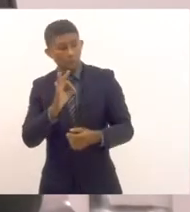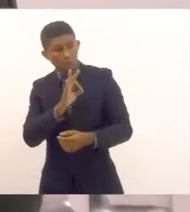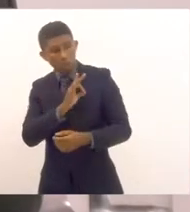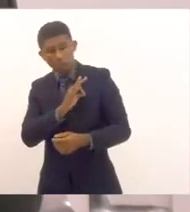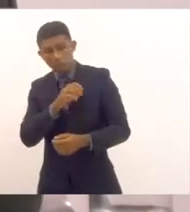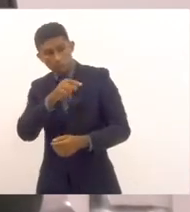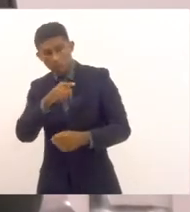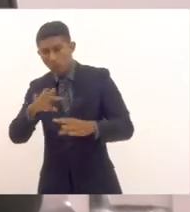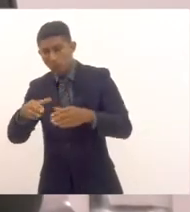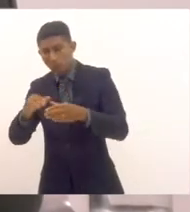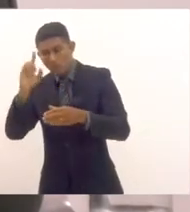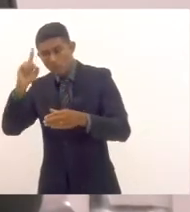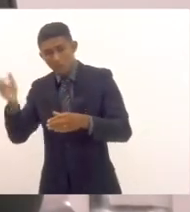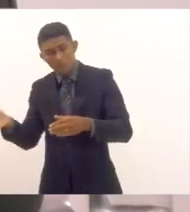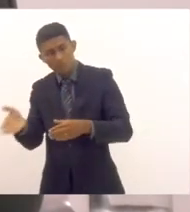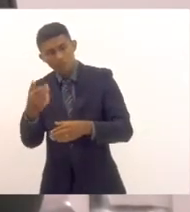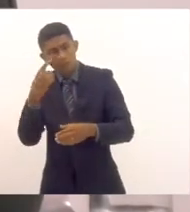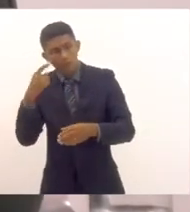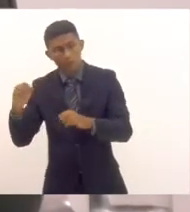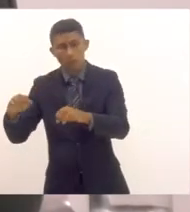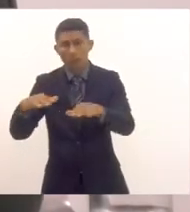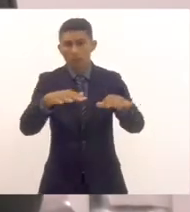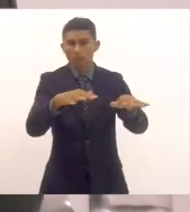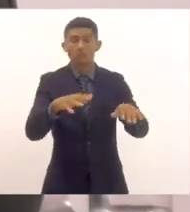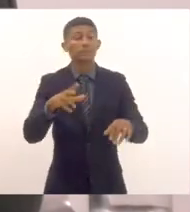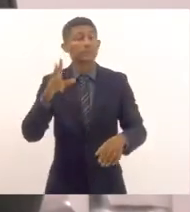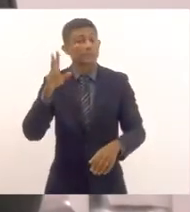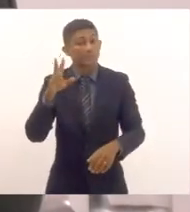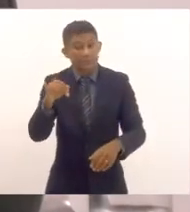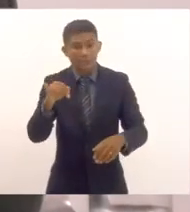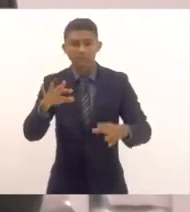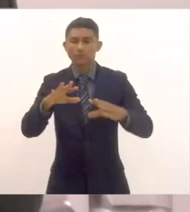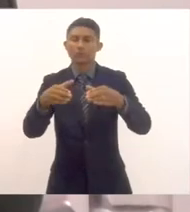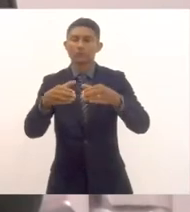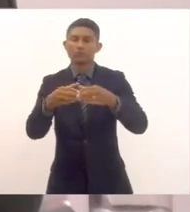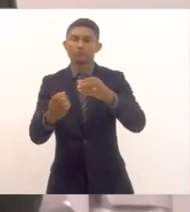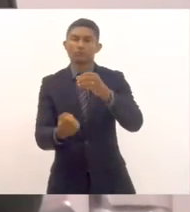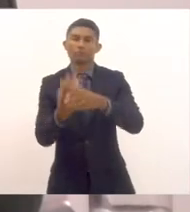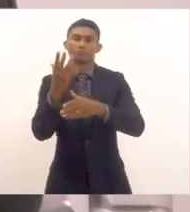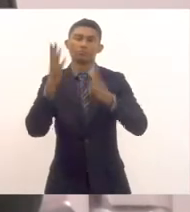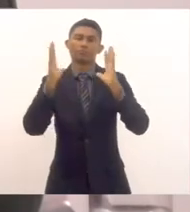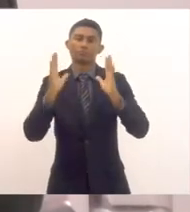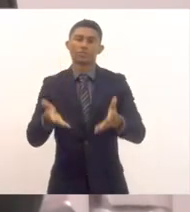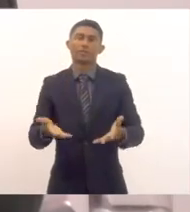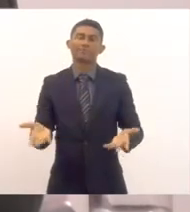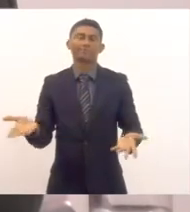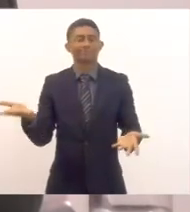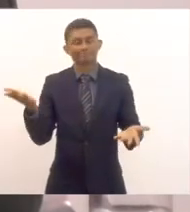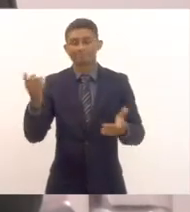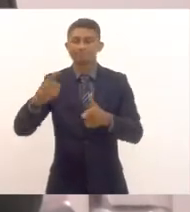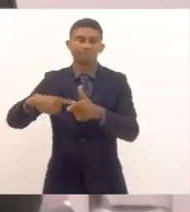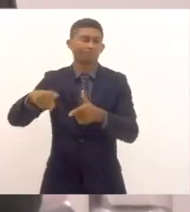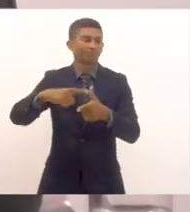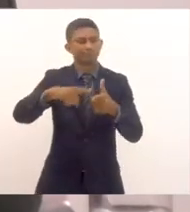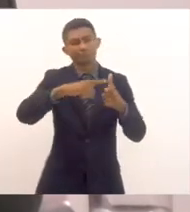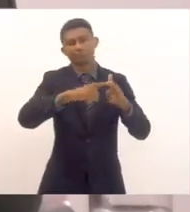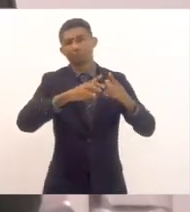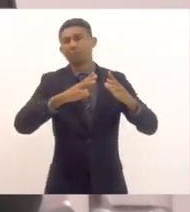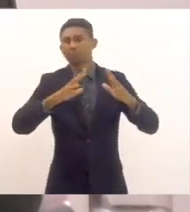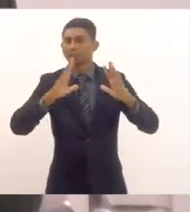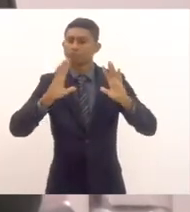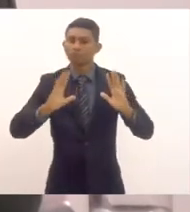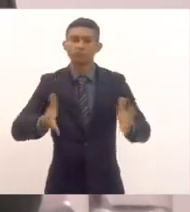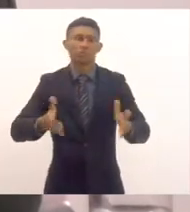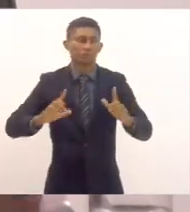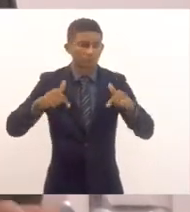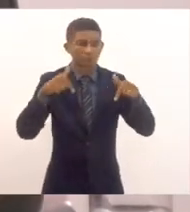ostensivo Então se essa Força Tarefa já tivesse efetivada isso já estaria acontecendo de uma forma imediata